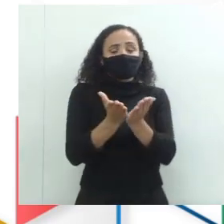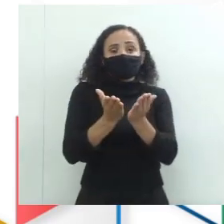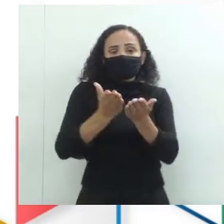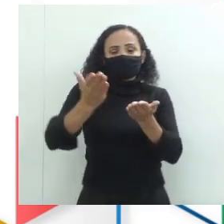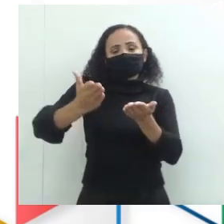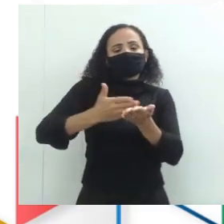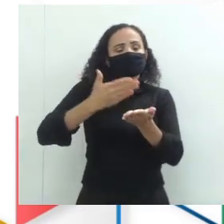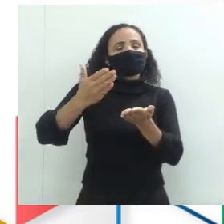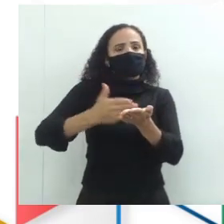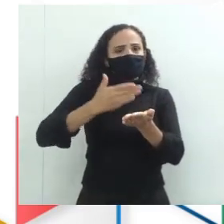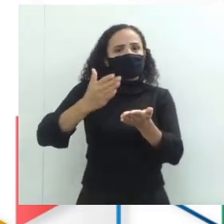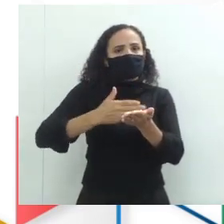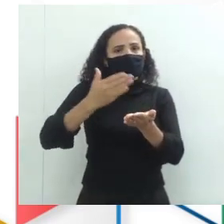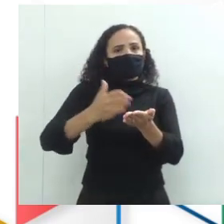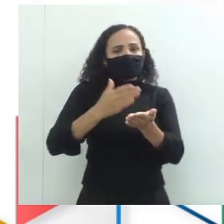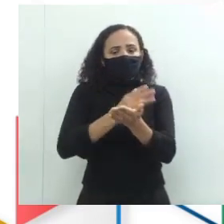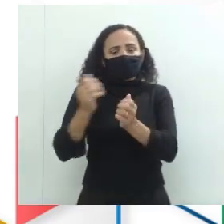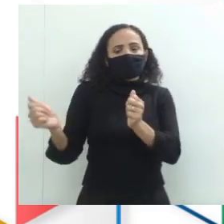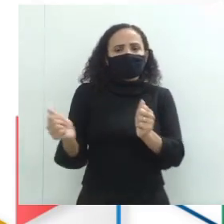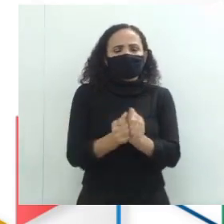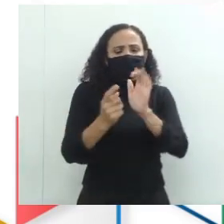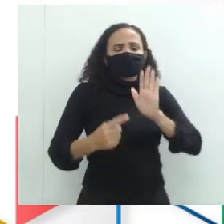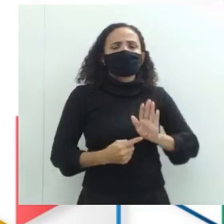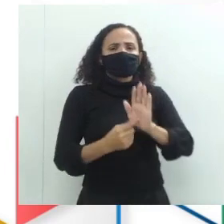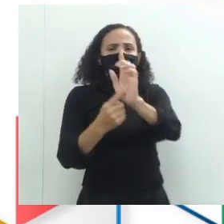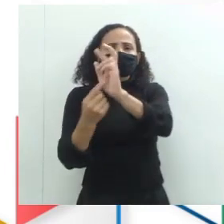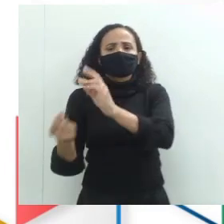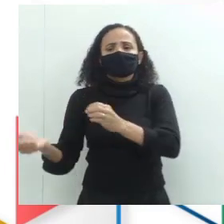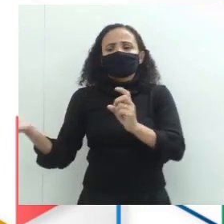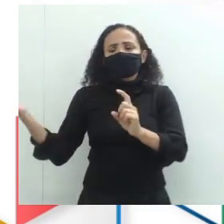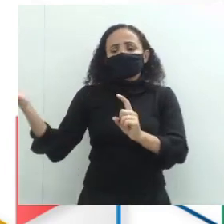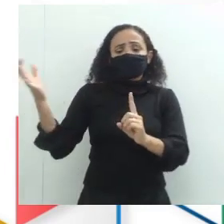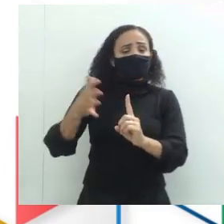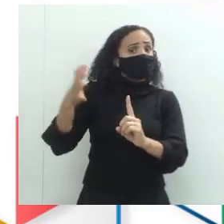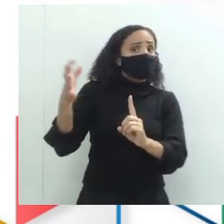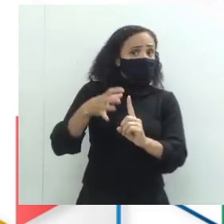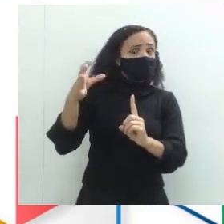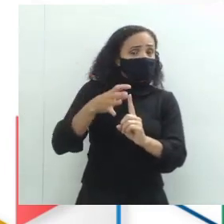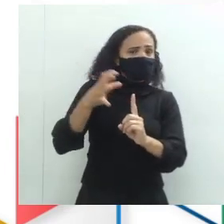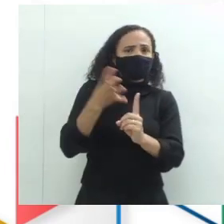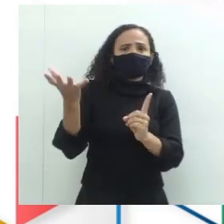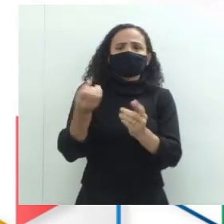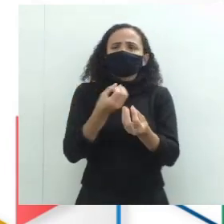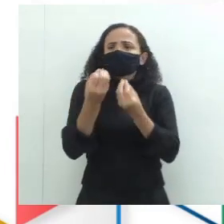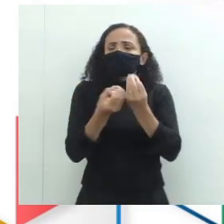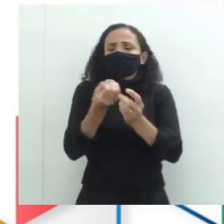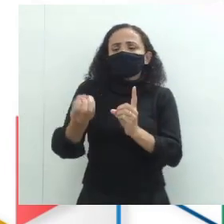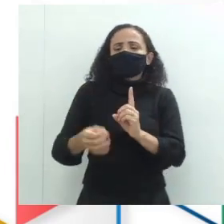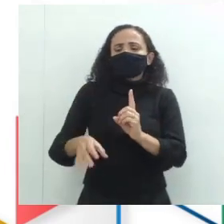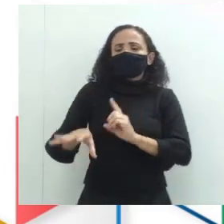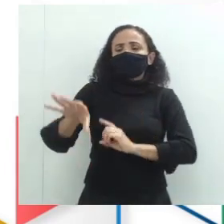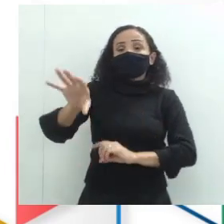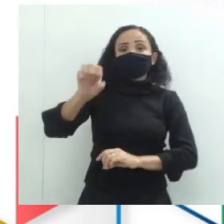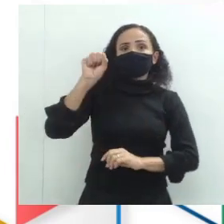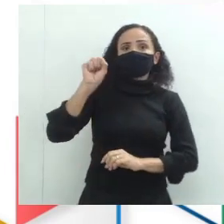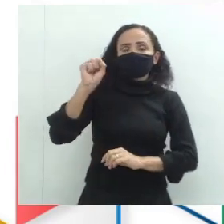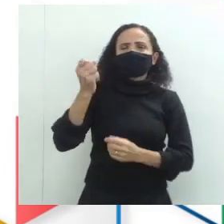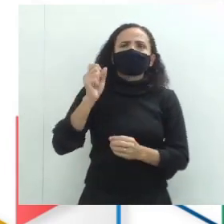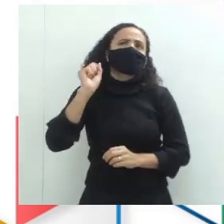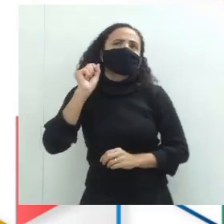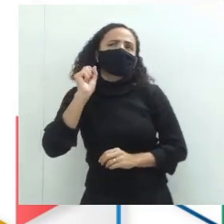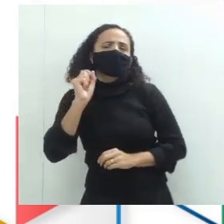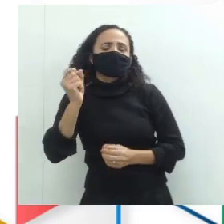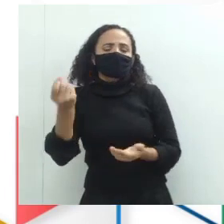aritmética e a álgebra e revelava forte influência da álgebra de Al-Khwarizmi, ou seja, ele tomou como base o conhecimento